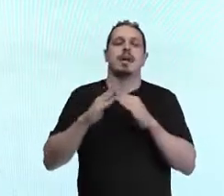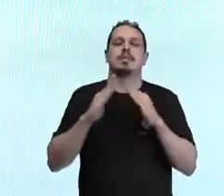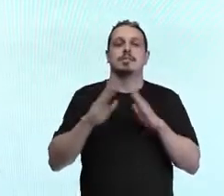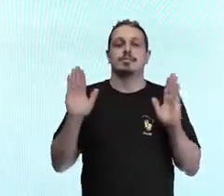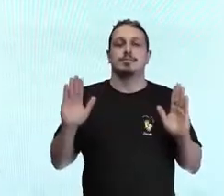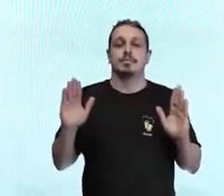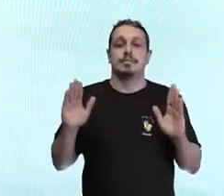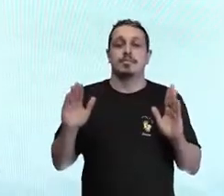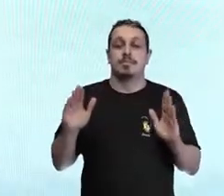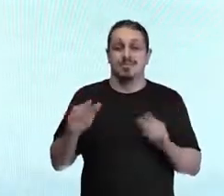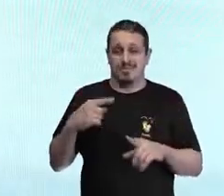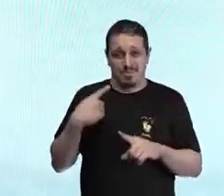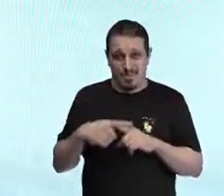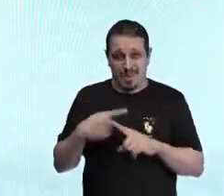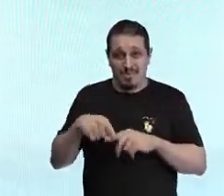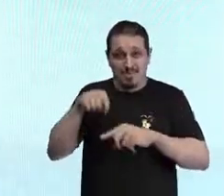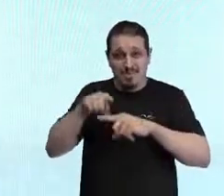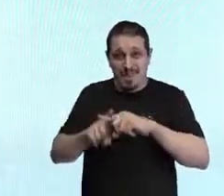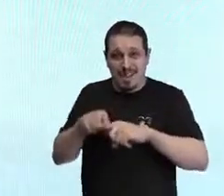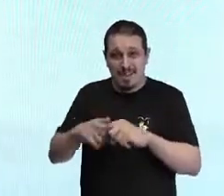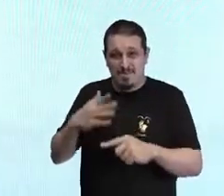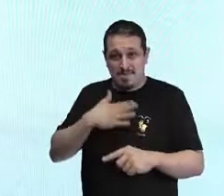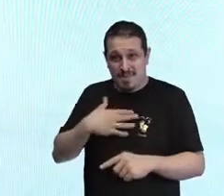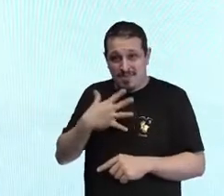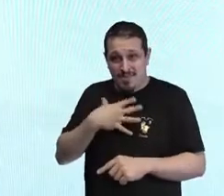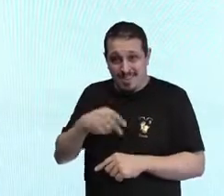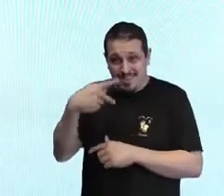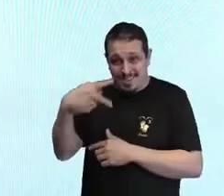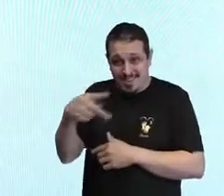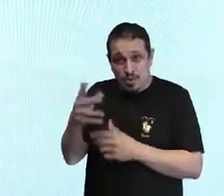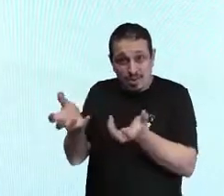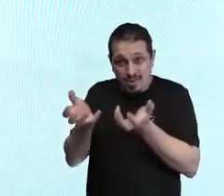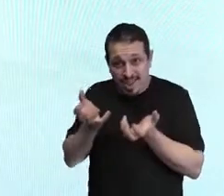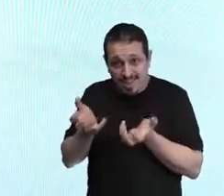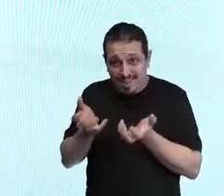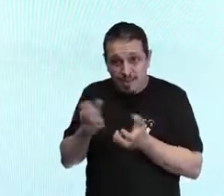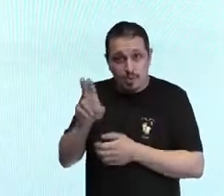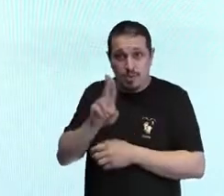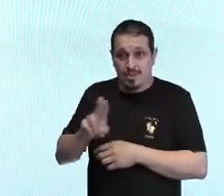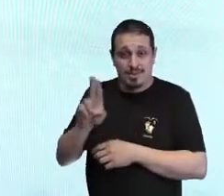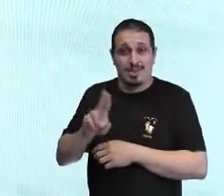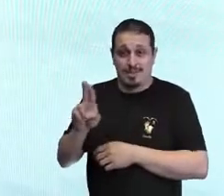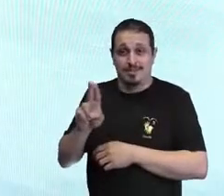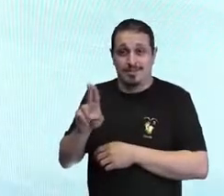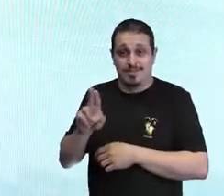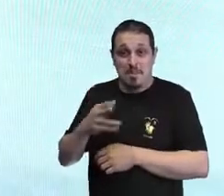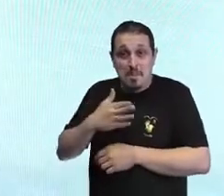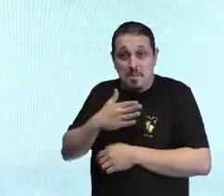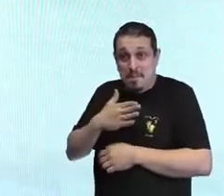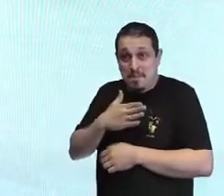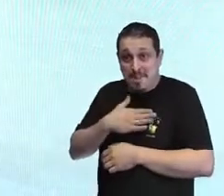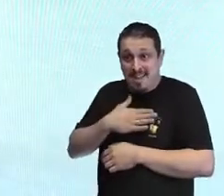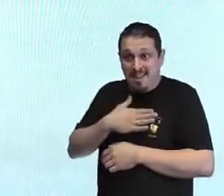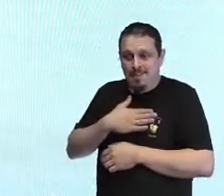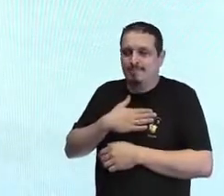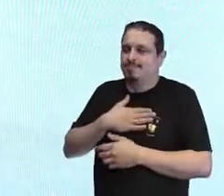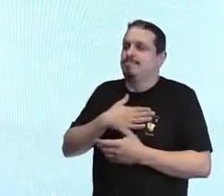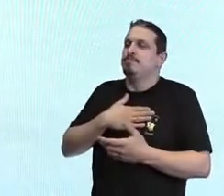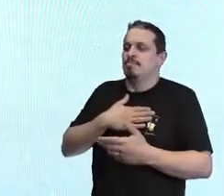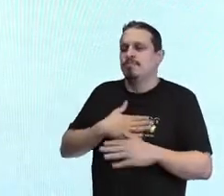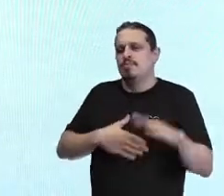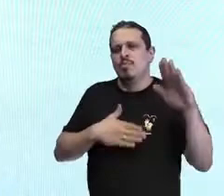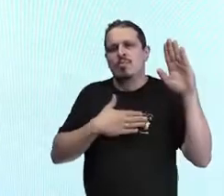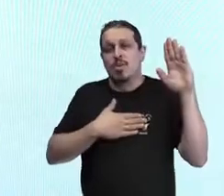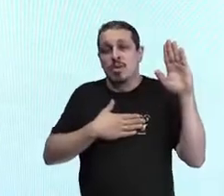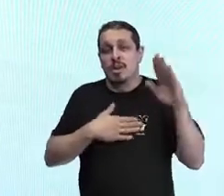é dos seus filhos também. E nós vamos ocupar esses espaços. Mas eu fiz isso morrendo de medo, tá? Não foi assim. É super